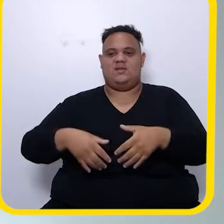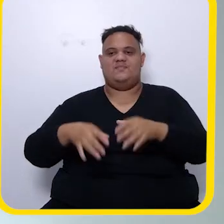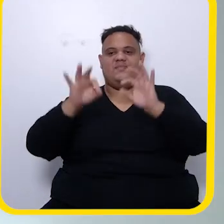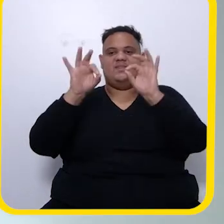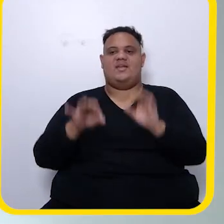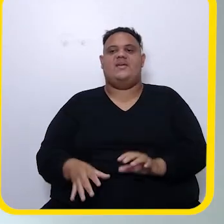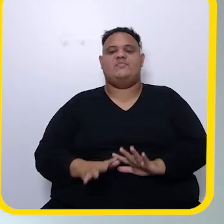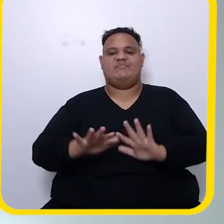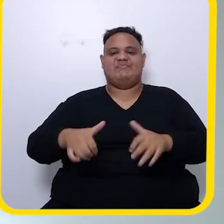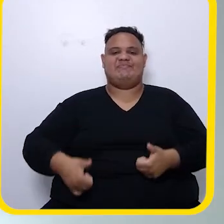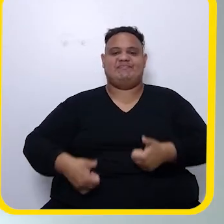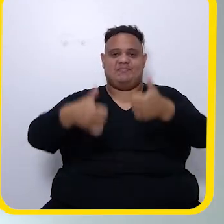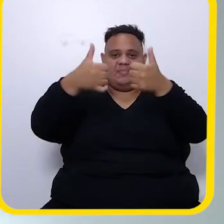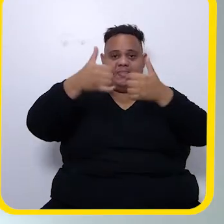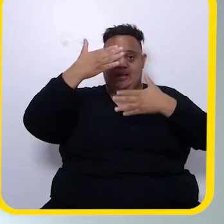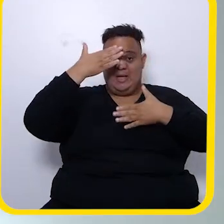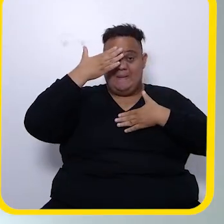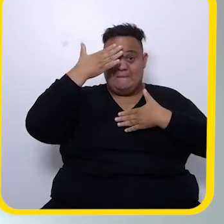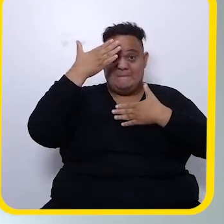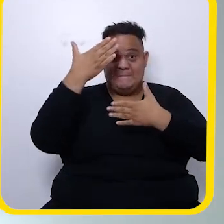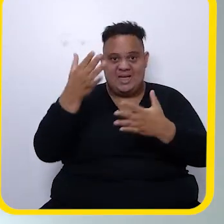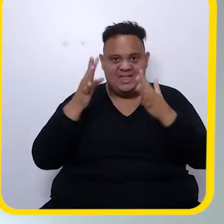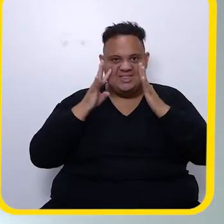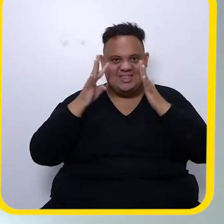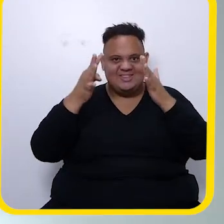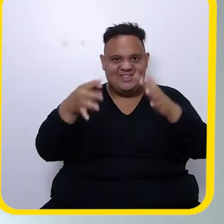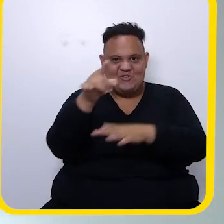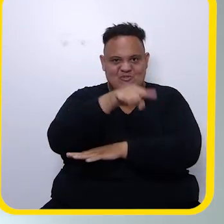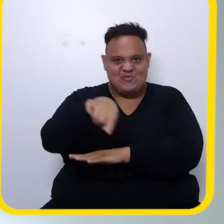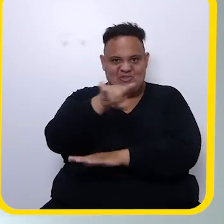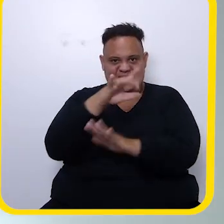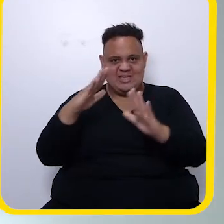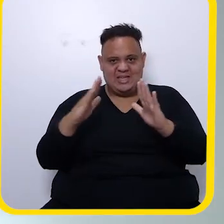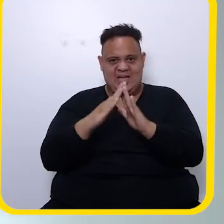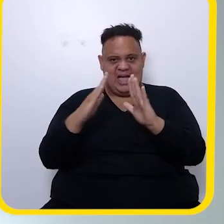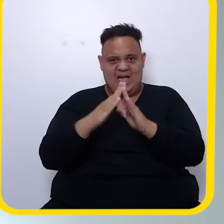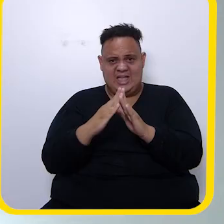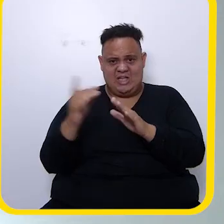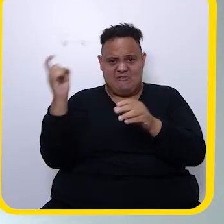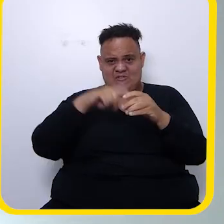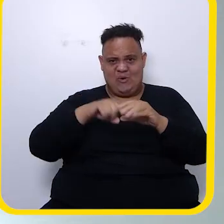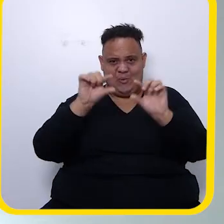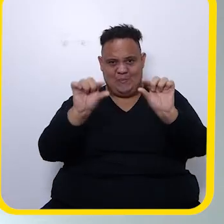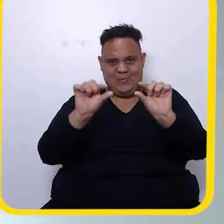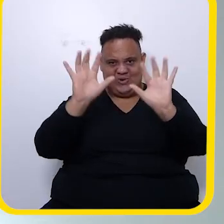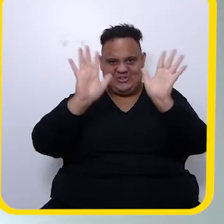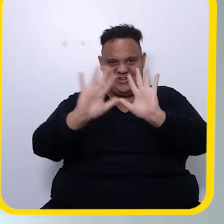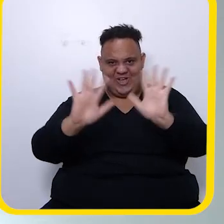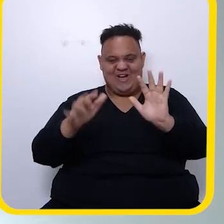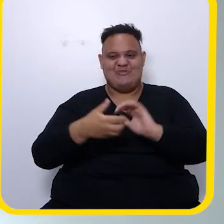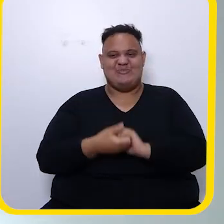beleza? Então, muito obrigado pela atenção nesse momento, mas não sai daí, a gente volta daqui a pouco. Tchau, tchau!